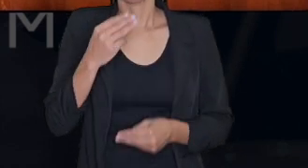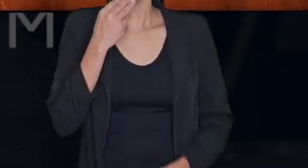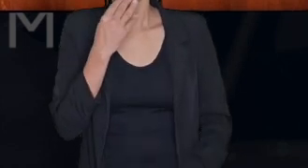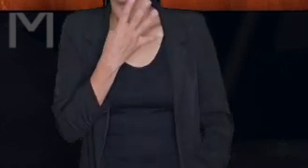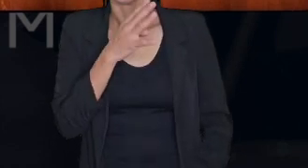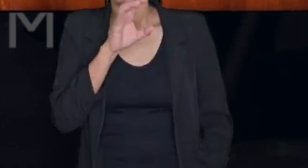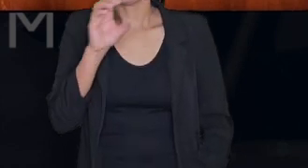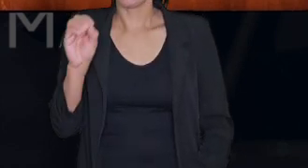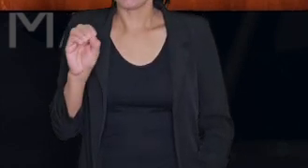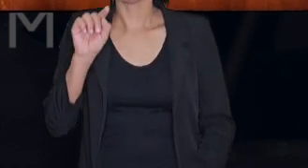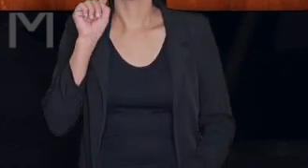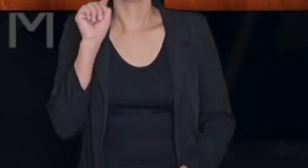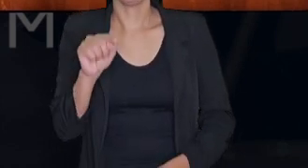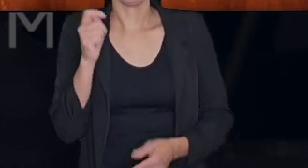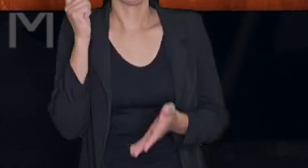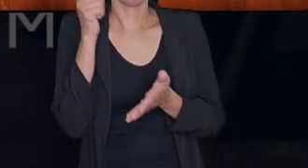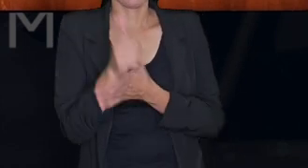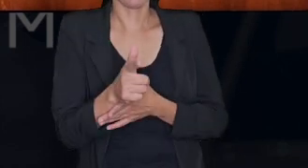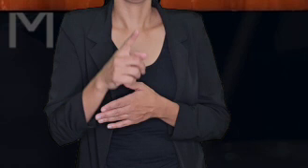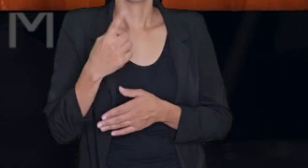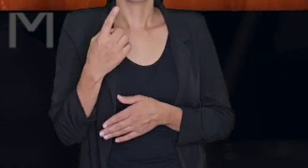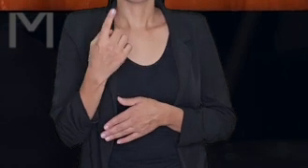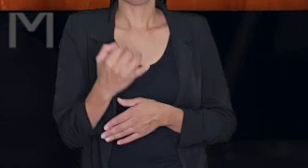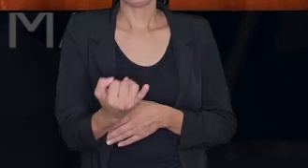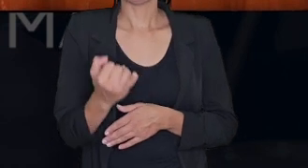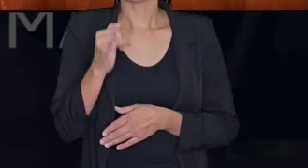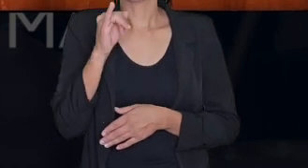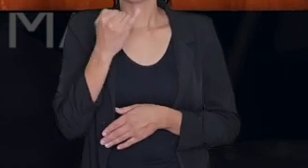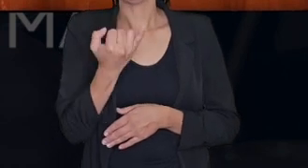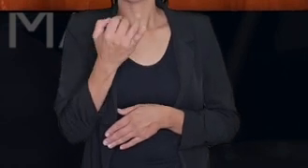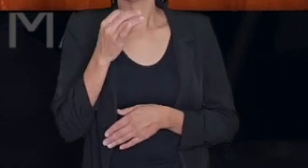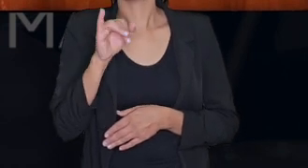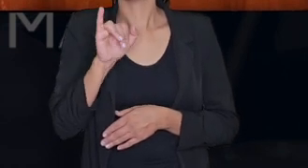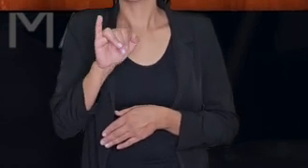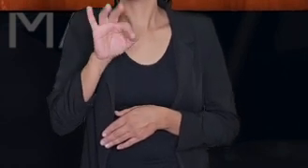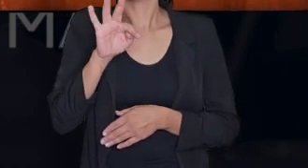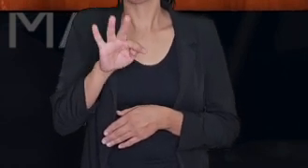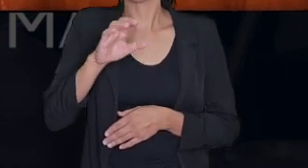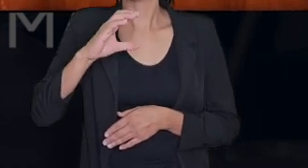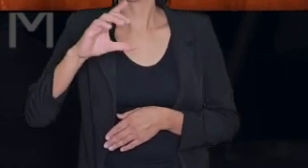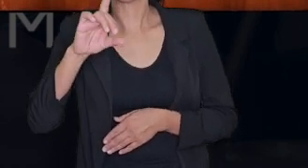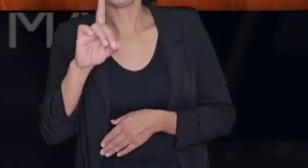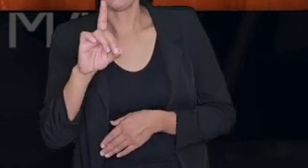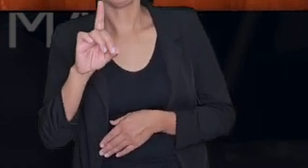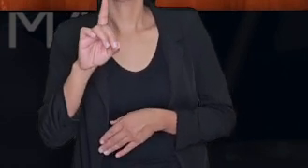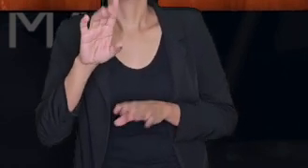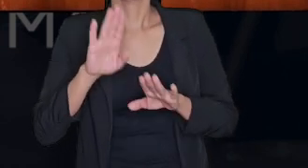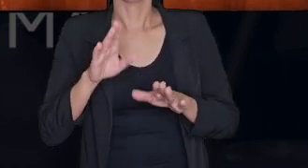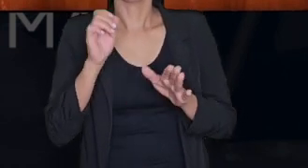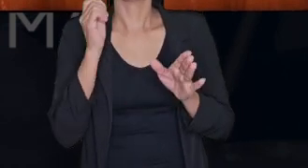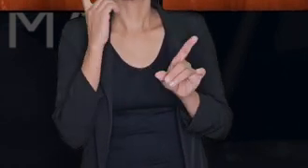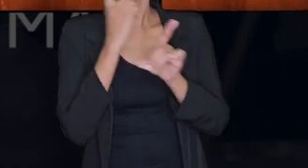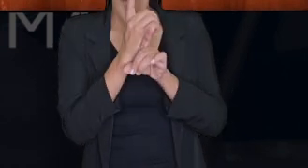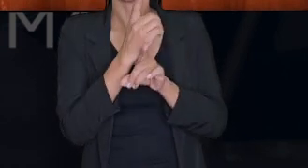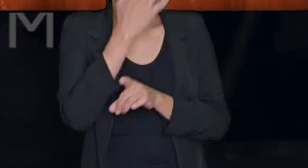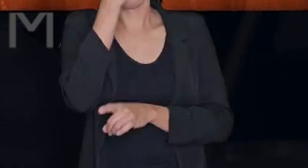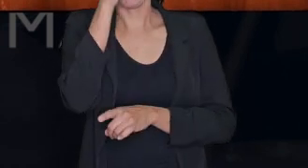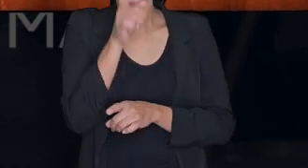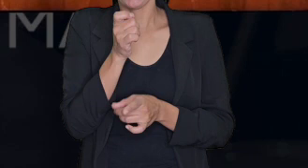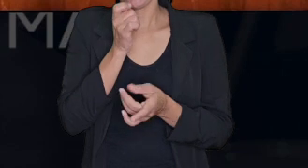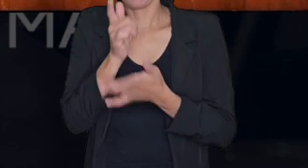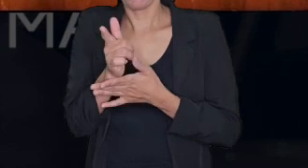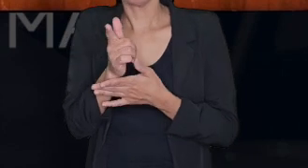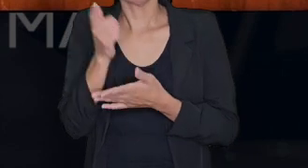esse imóvel que eles receberam por 1.400.000. Afinal de contas, também pagaram ITCD na base de 1.400.000. Só que